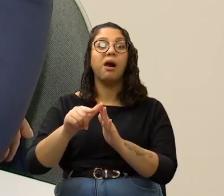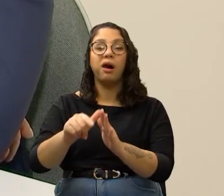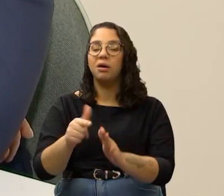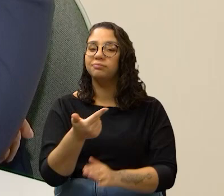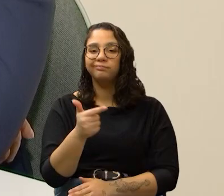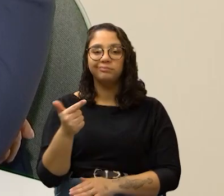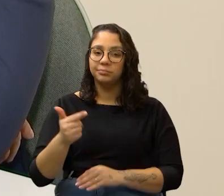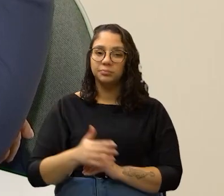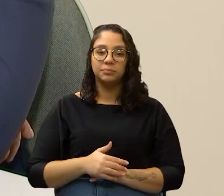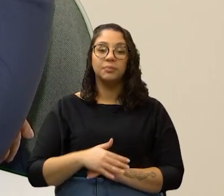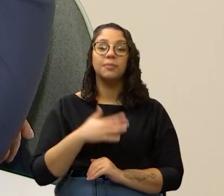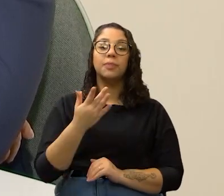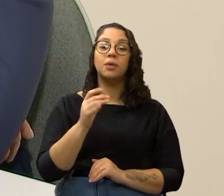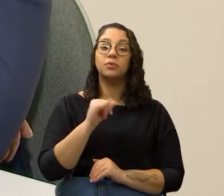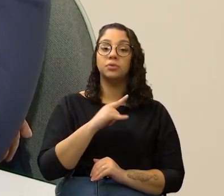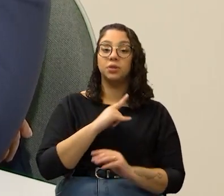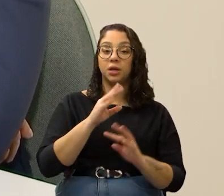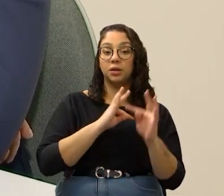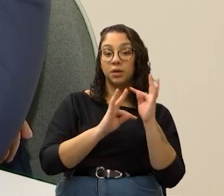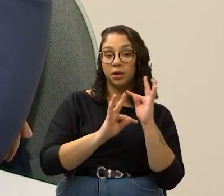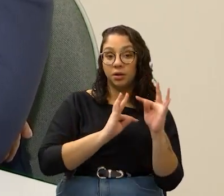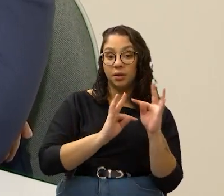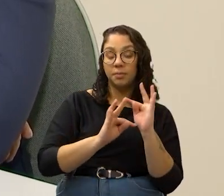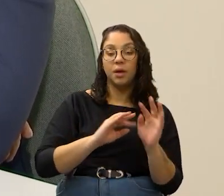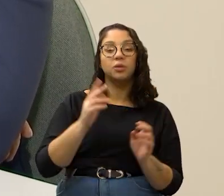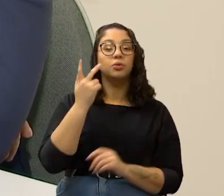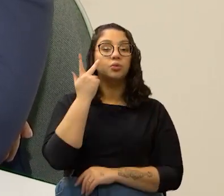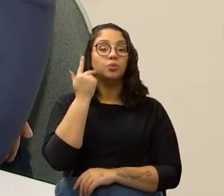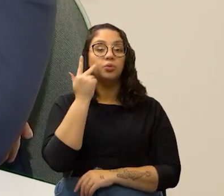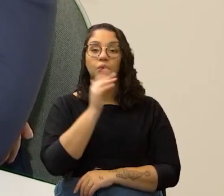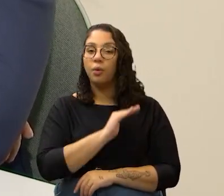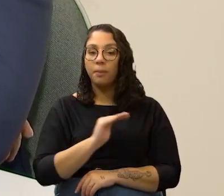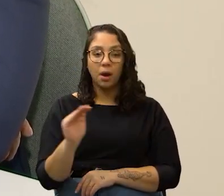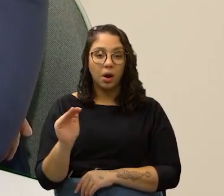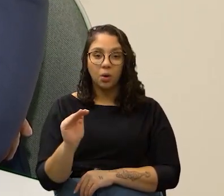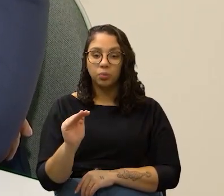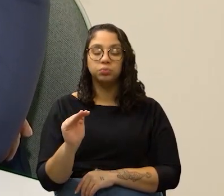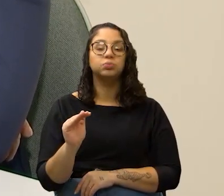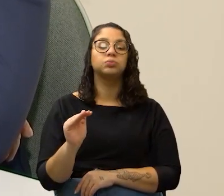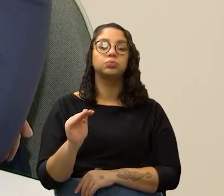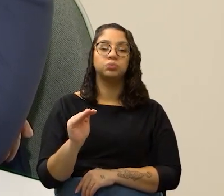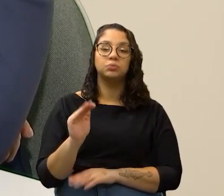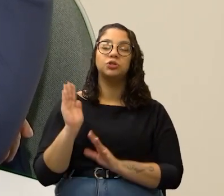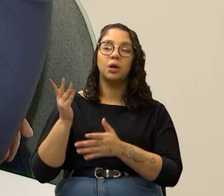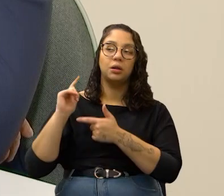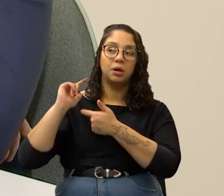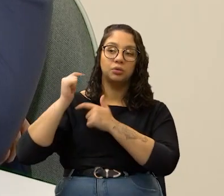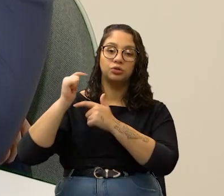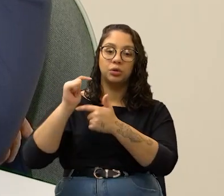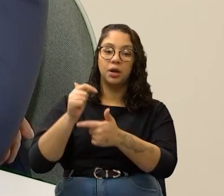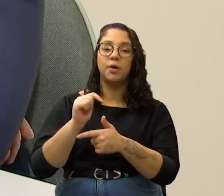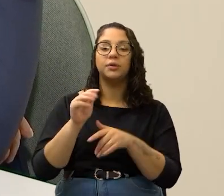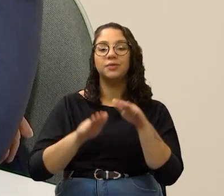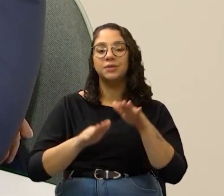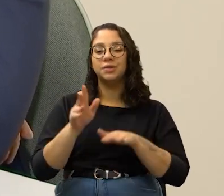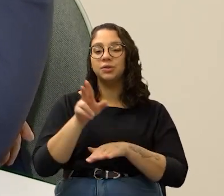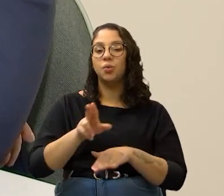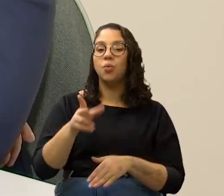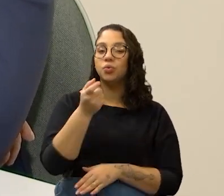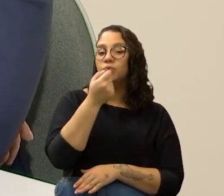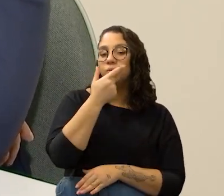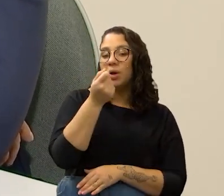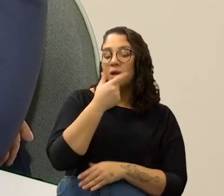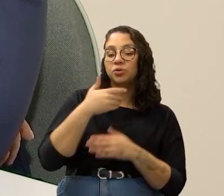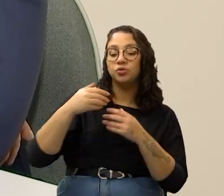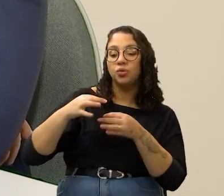Então, se a gente vai para um tratamento convencional, o uso de determinadas drogas